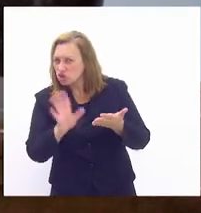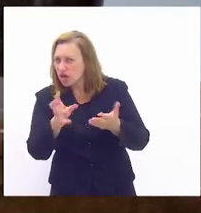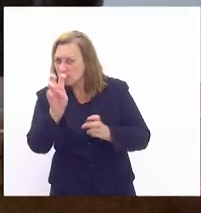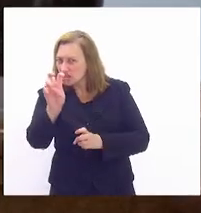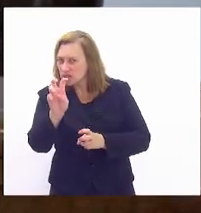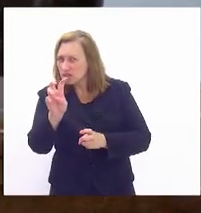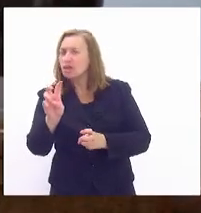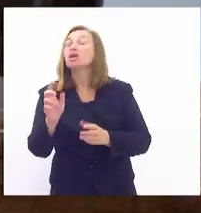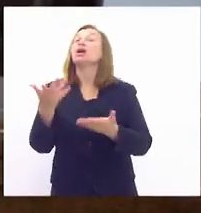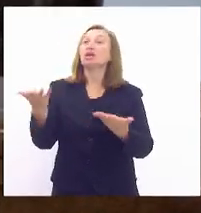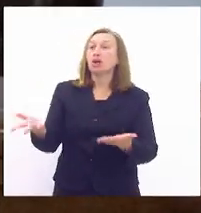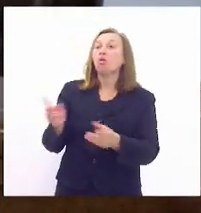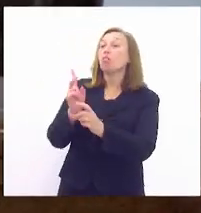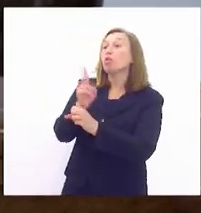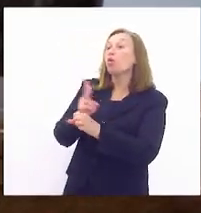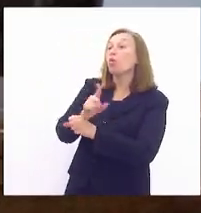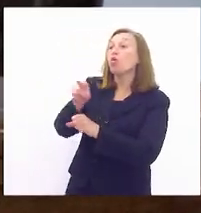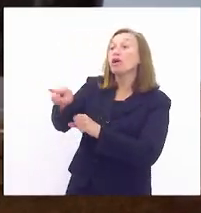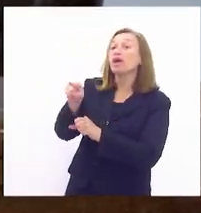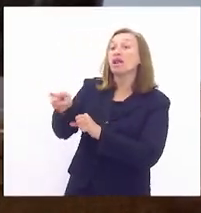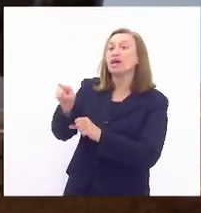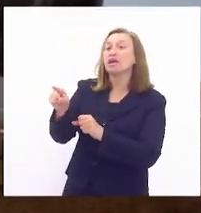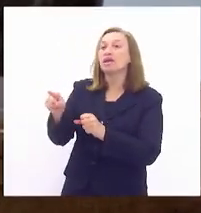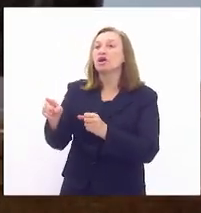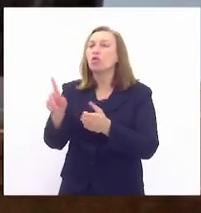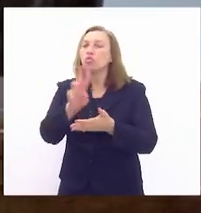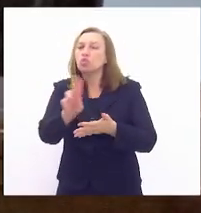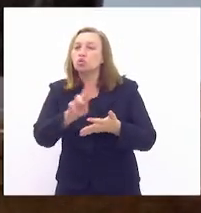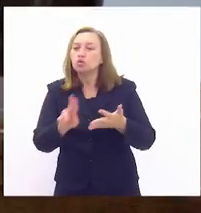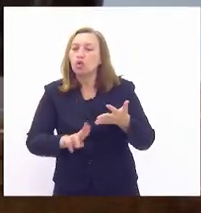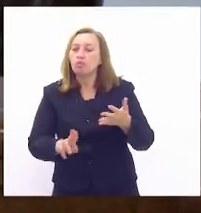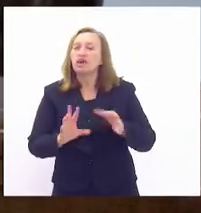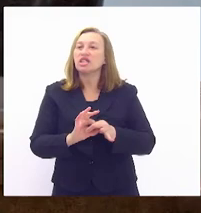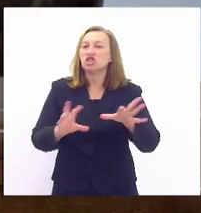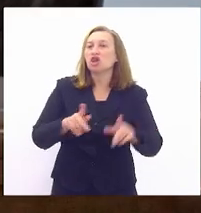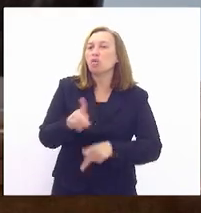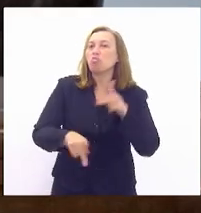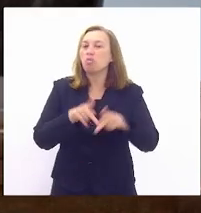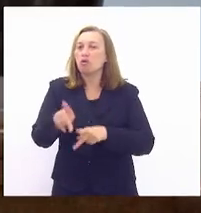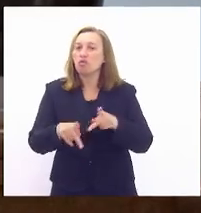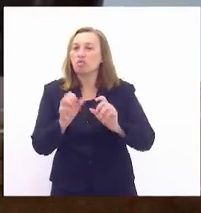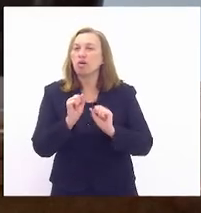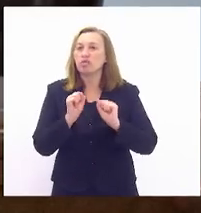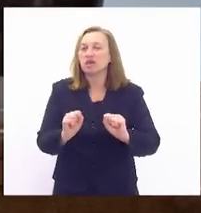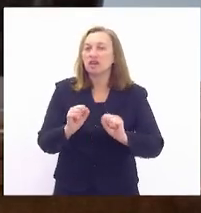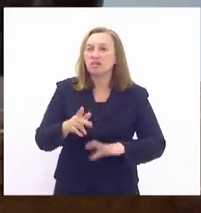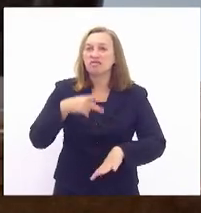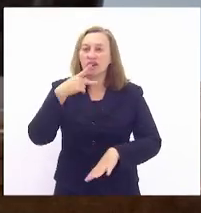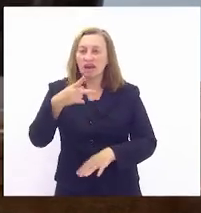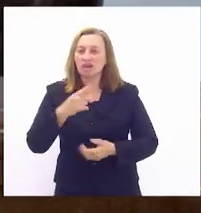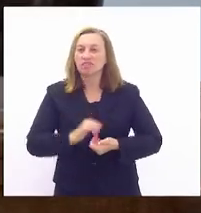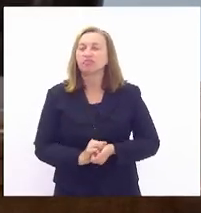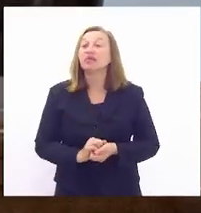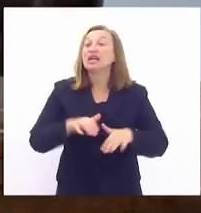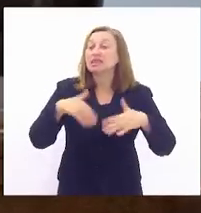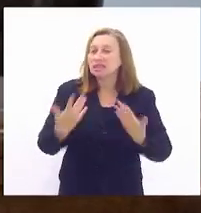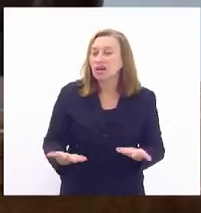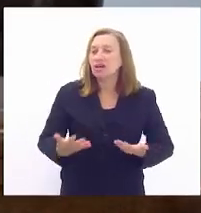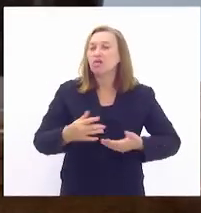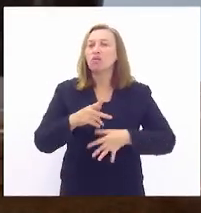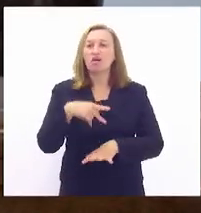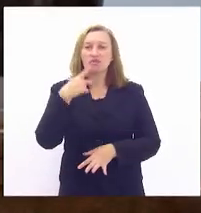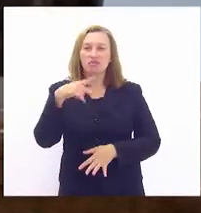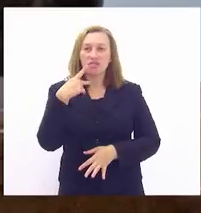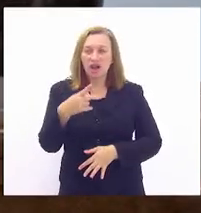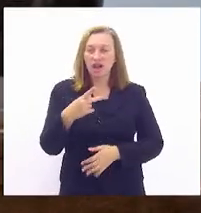procure o dele ali, para a gente poder dar o espaço à população de poder ter vez e voz. Então, por favor, com a palavra, o